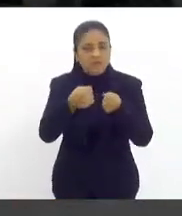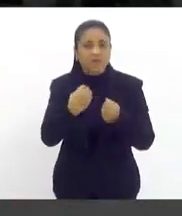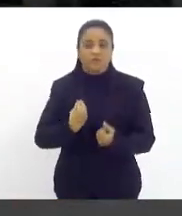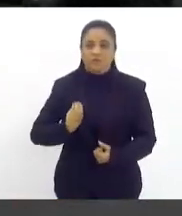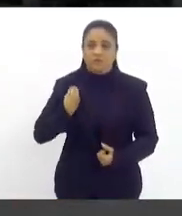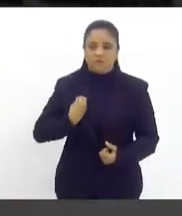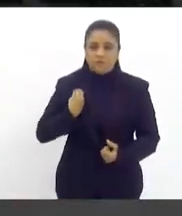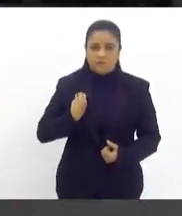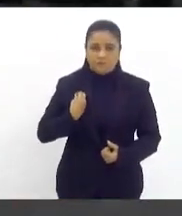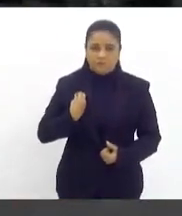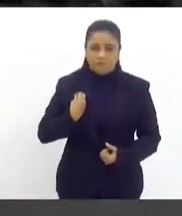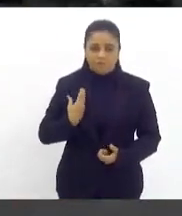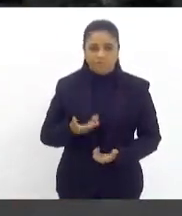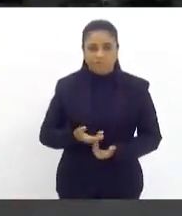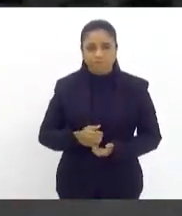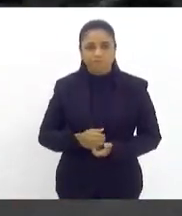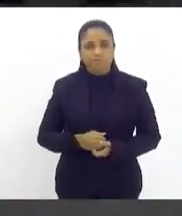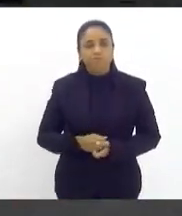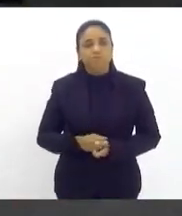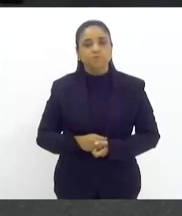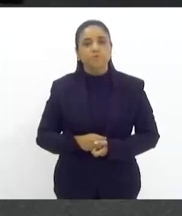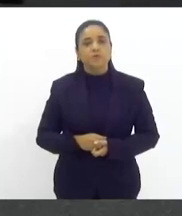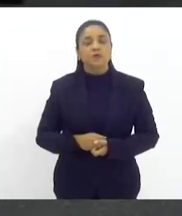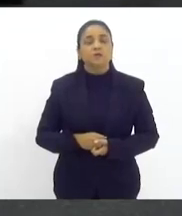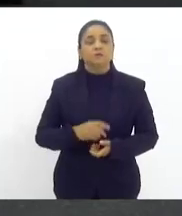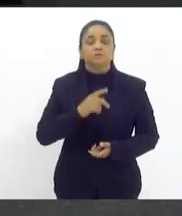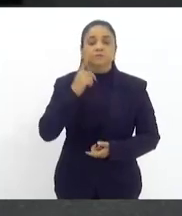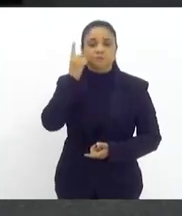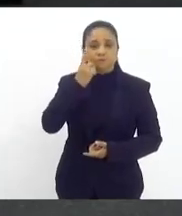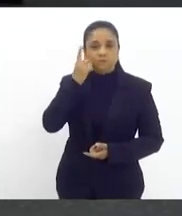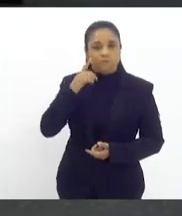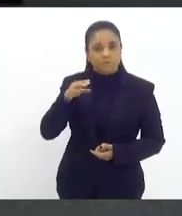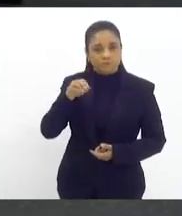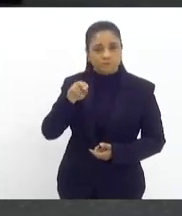Inclusive, deputado Brazão, deputado da Tiago Ju.